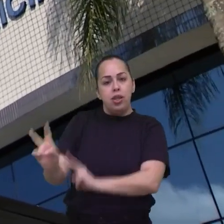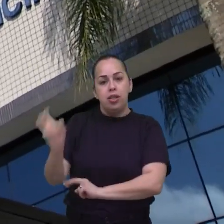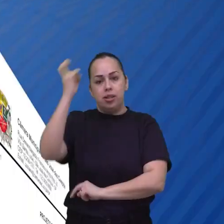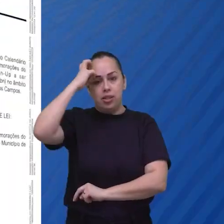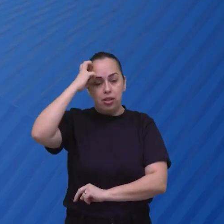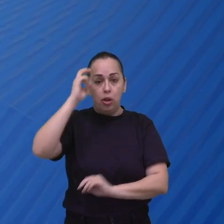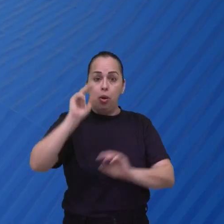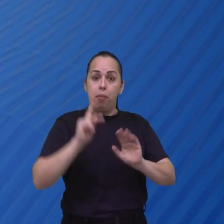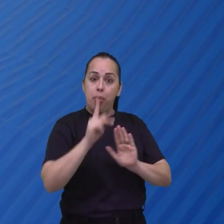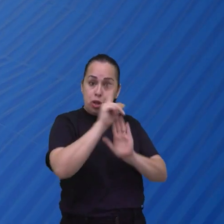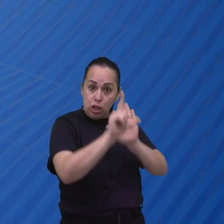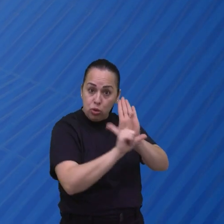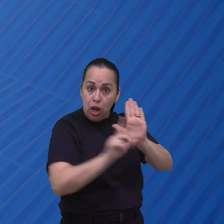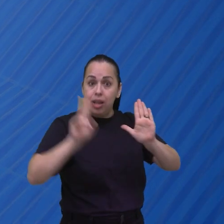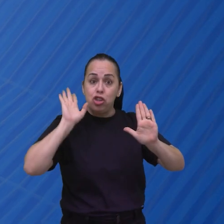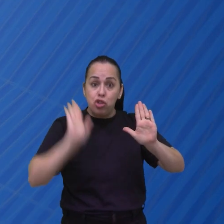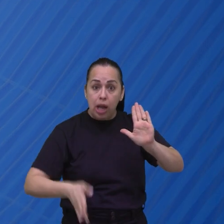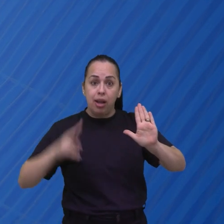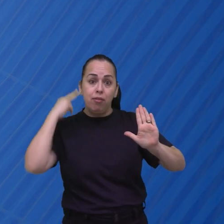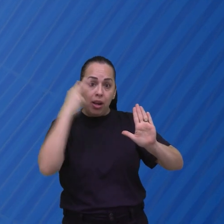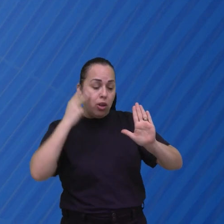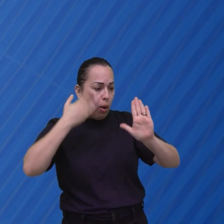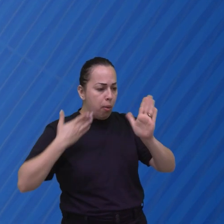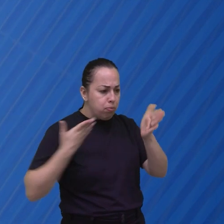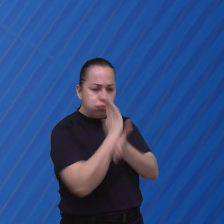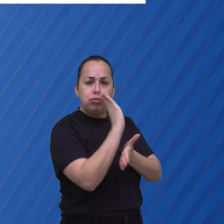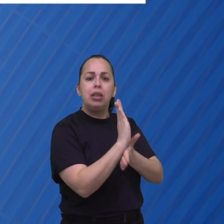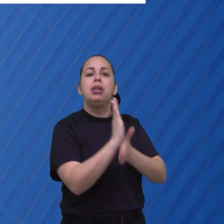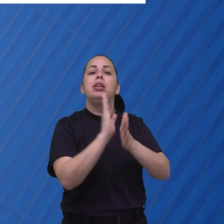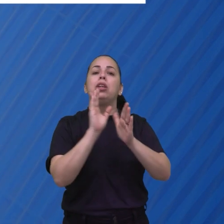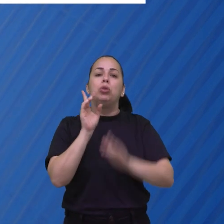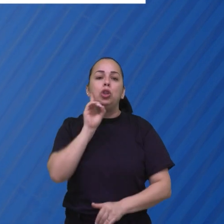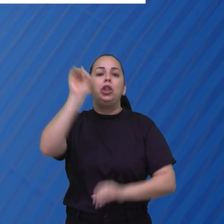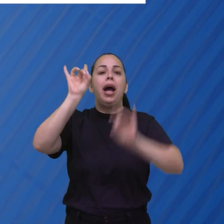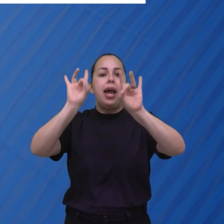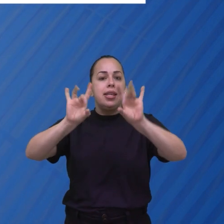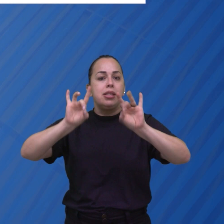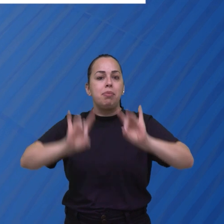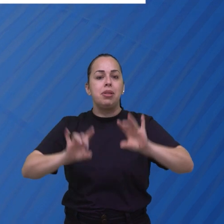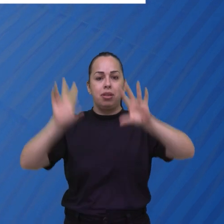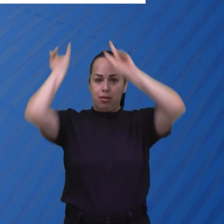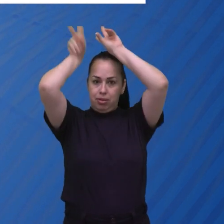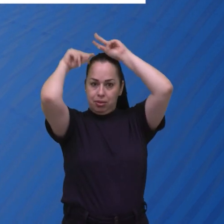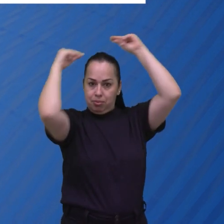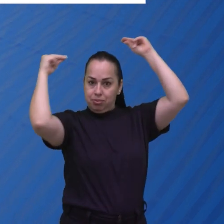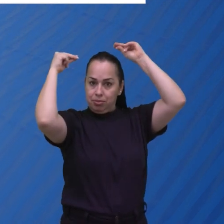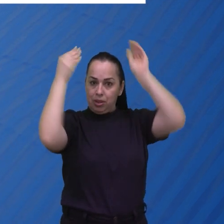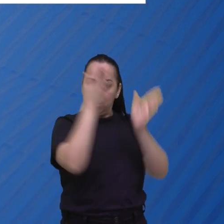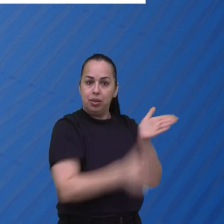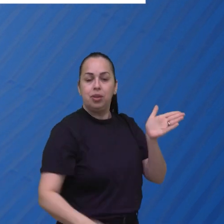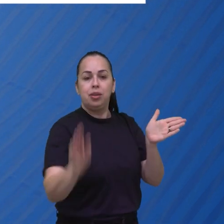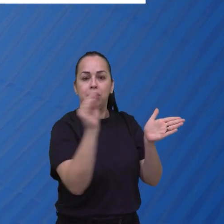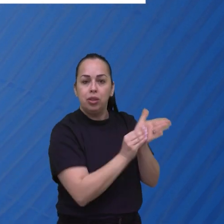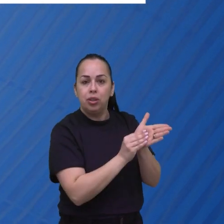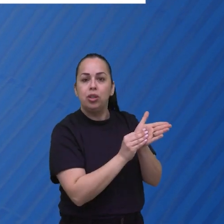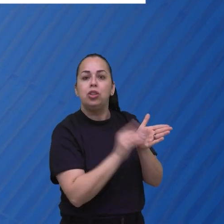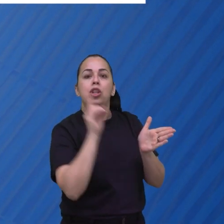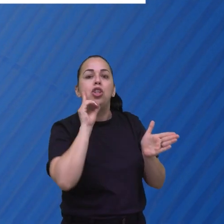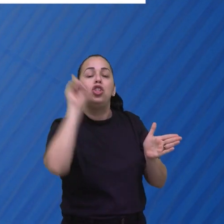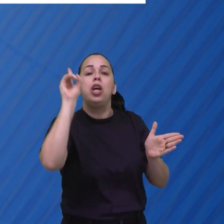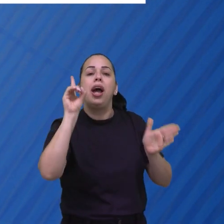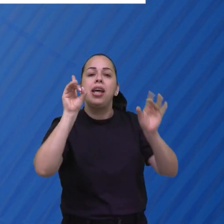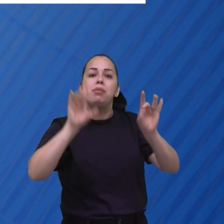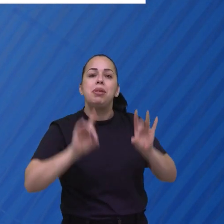cultura. O projeto, aprovado pelos vereadores, cria o Dia da PNAP e inclui a data no calendário oficial de festas